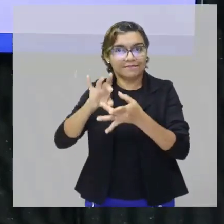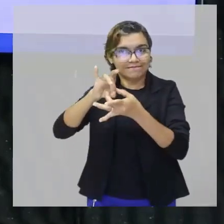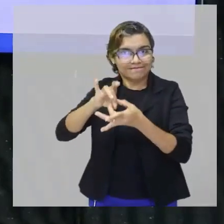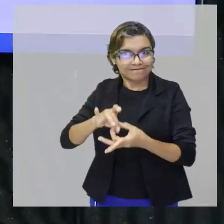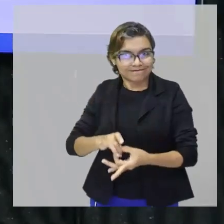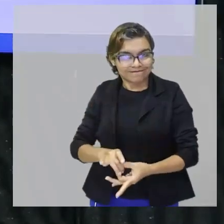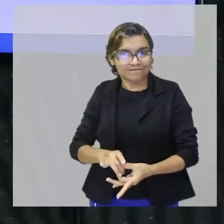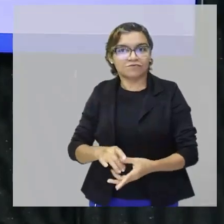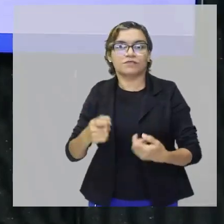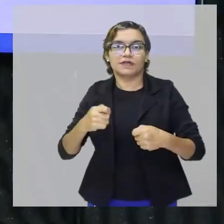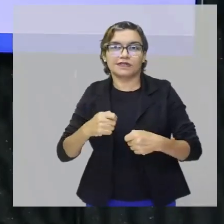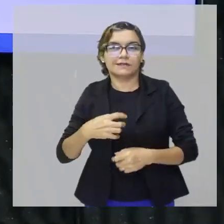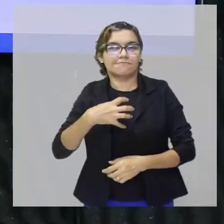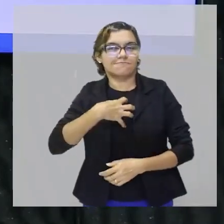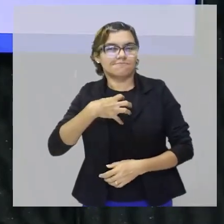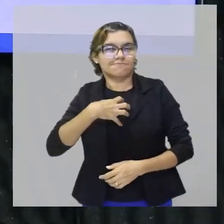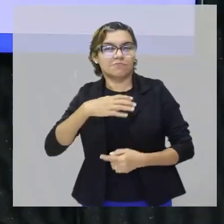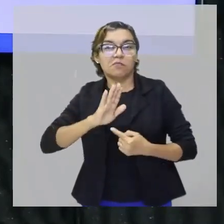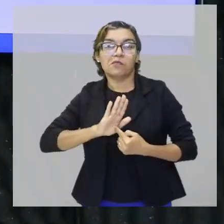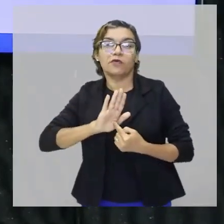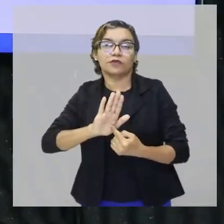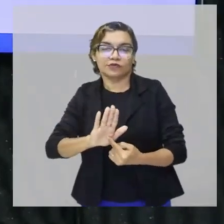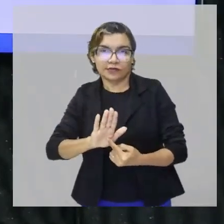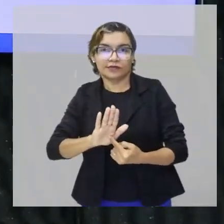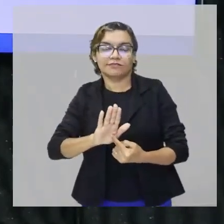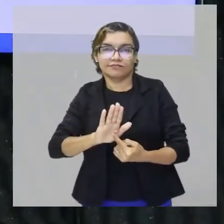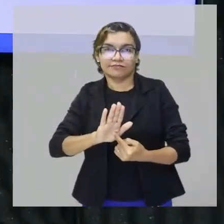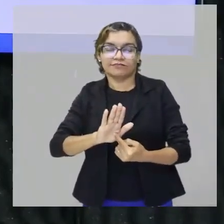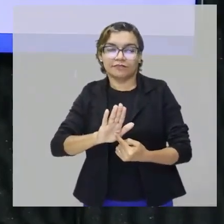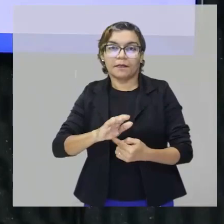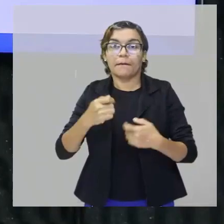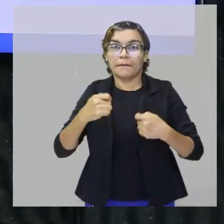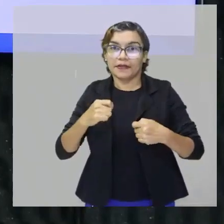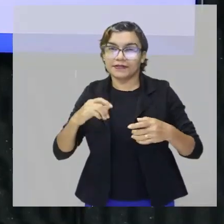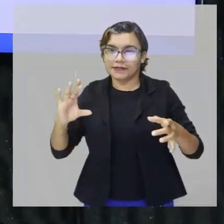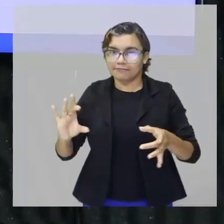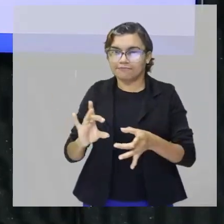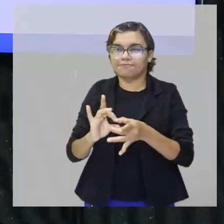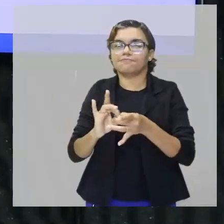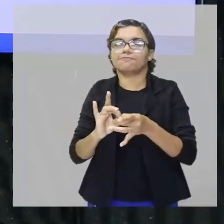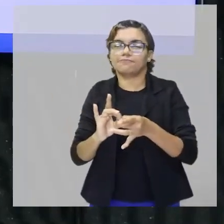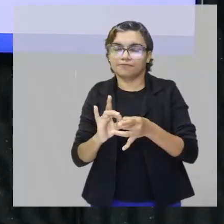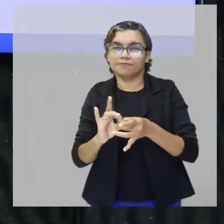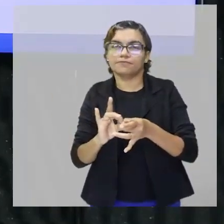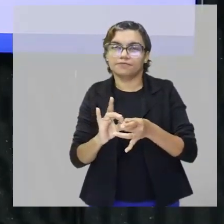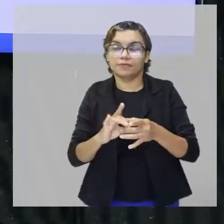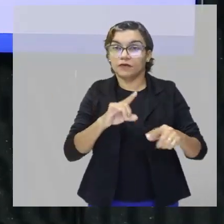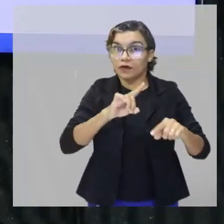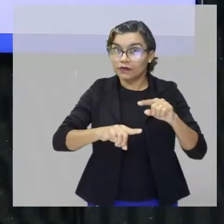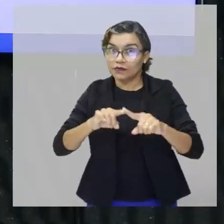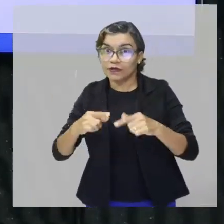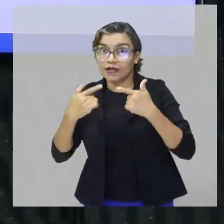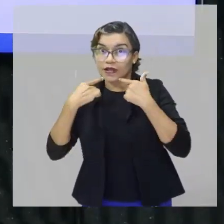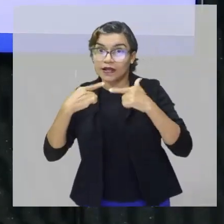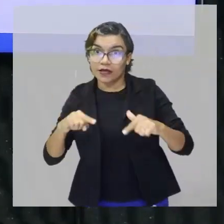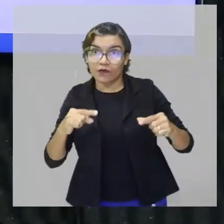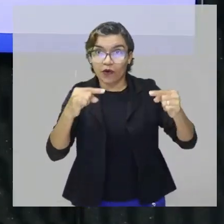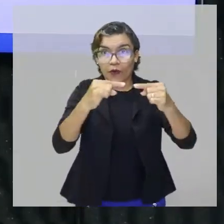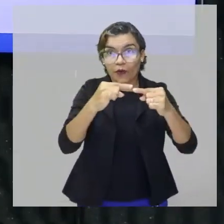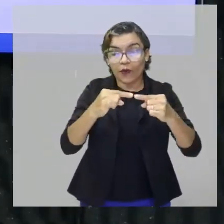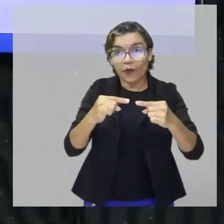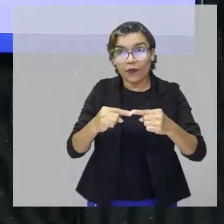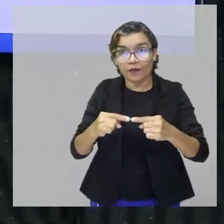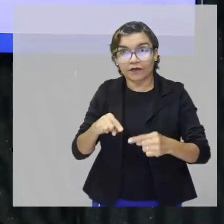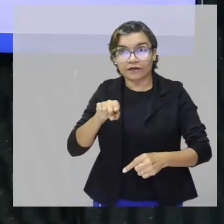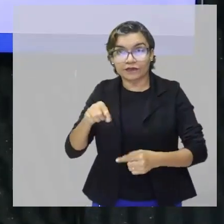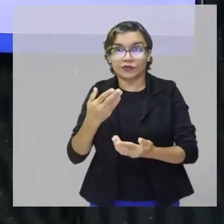ter sentido e precisa estar interligado, né? De acordo com todos os recursos linguísticos que vocês vão estudando